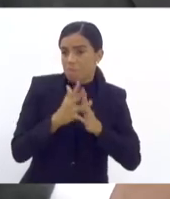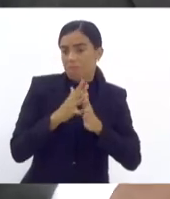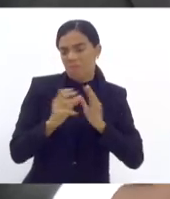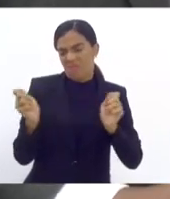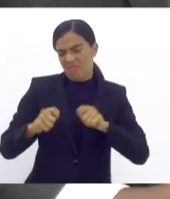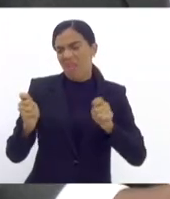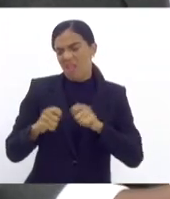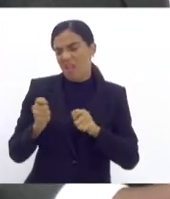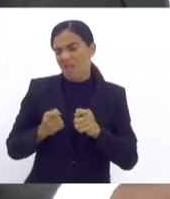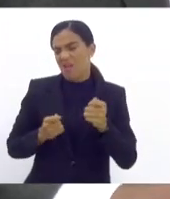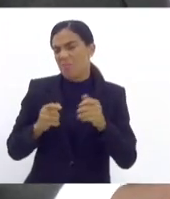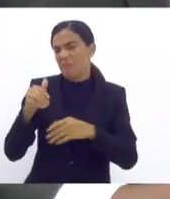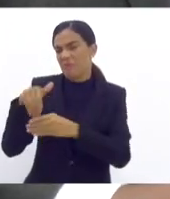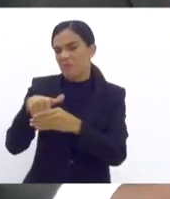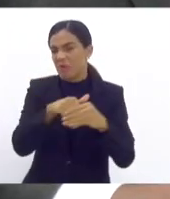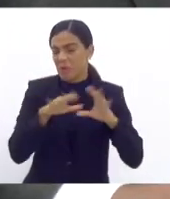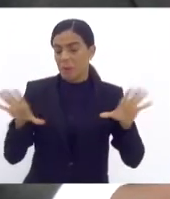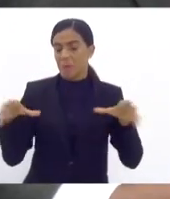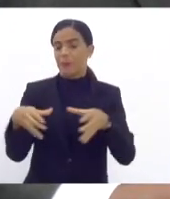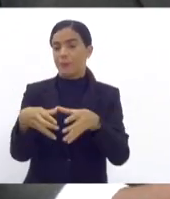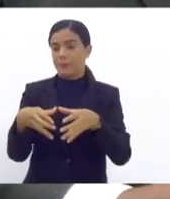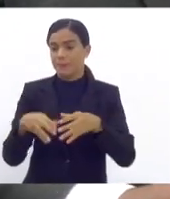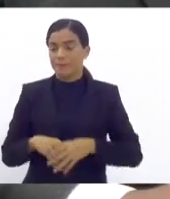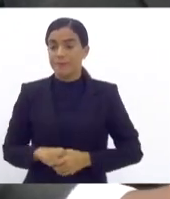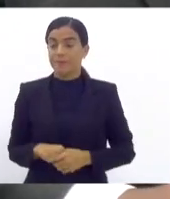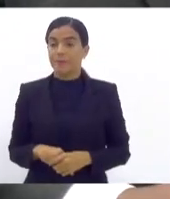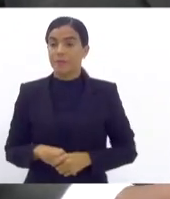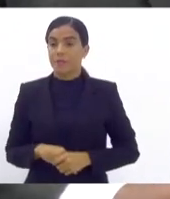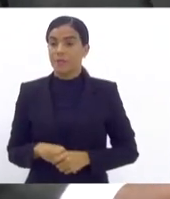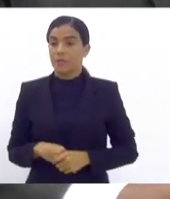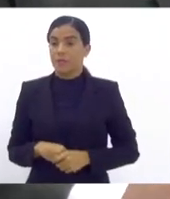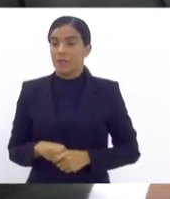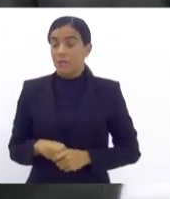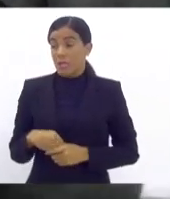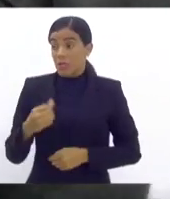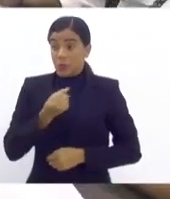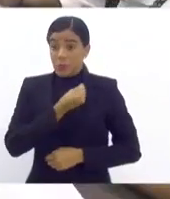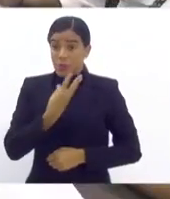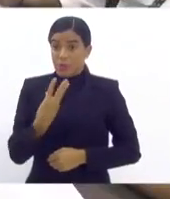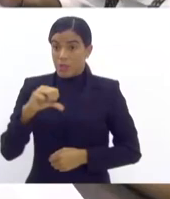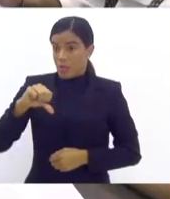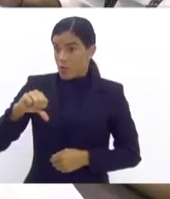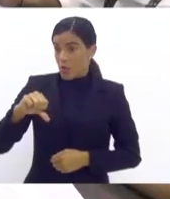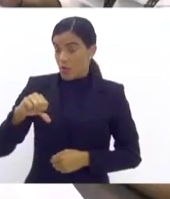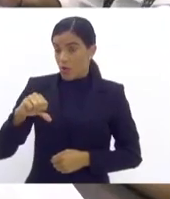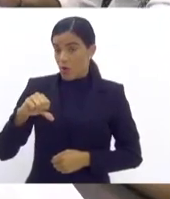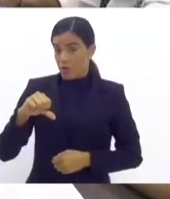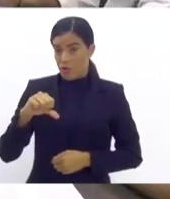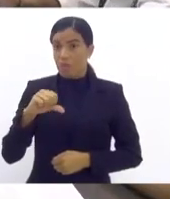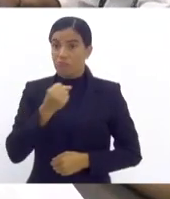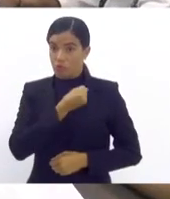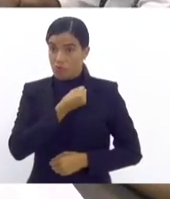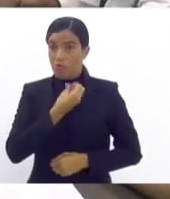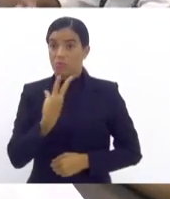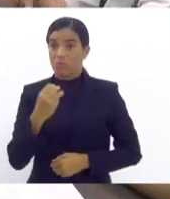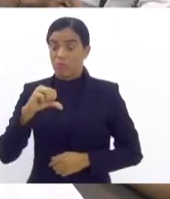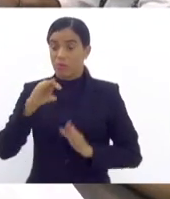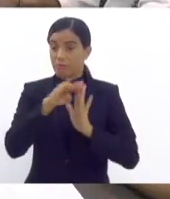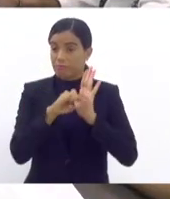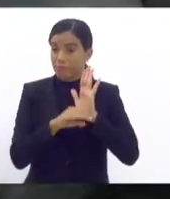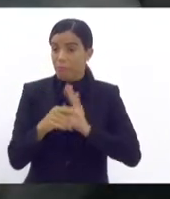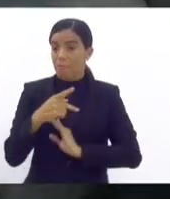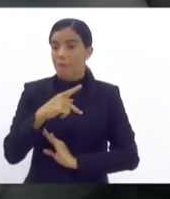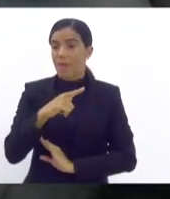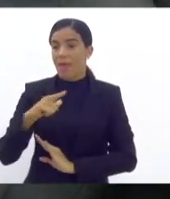bloco. Não, tem o 39. 39 da pauta. 39 da pauta é o PL 265